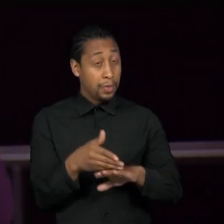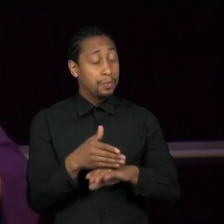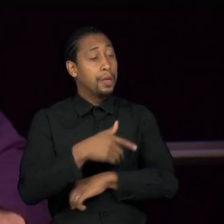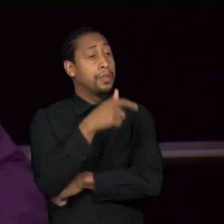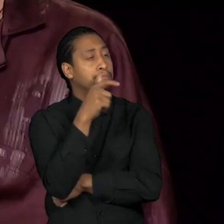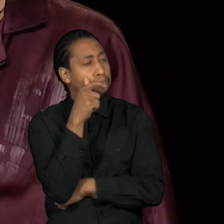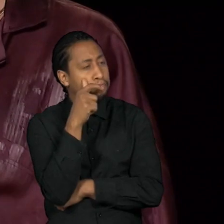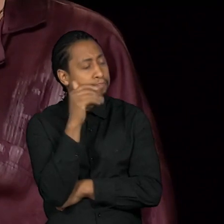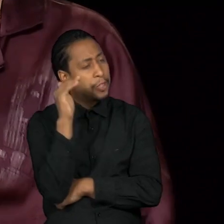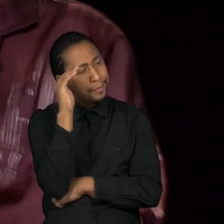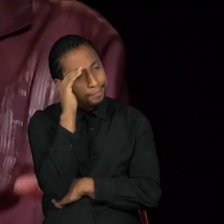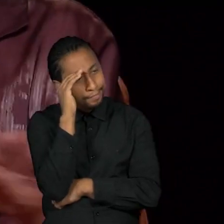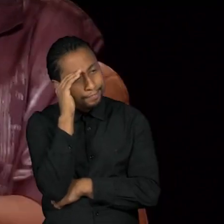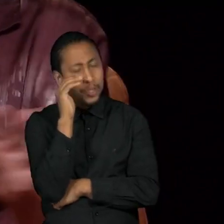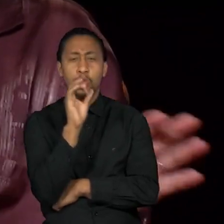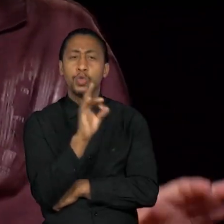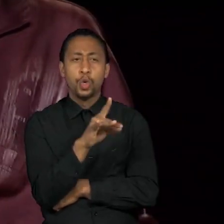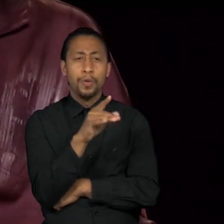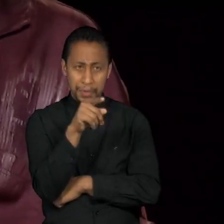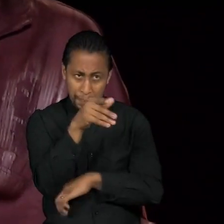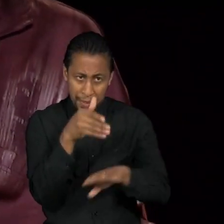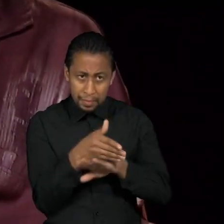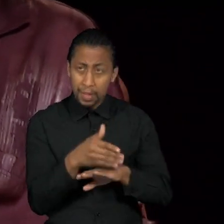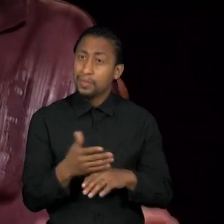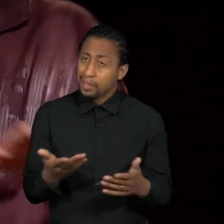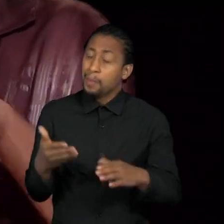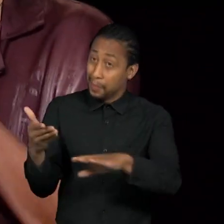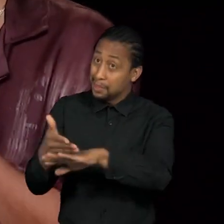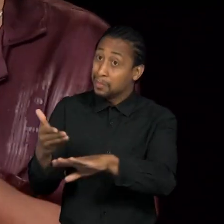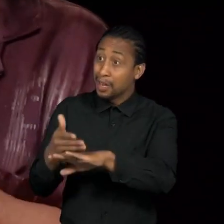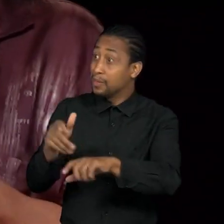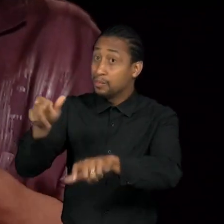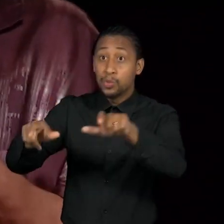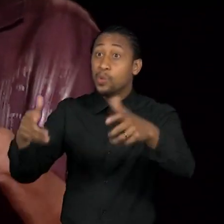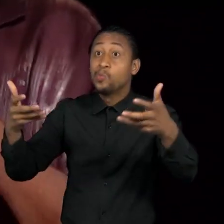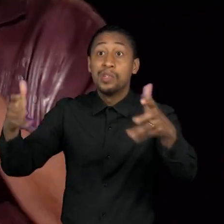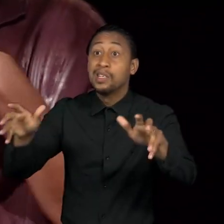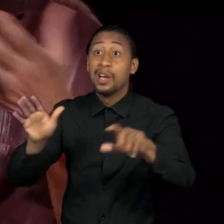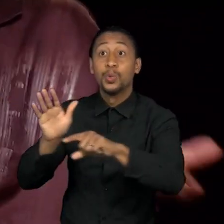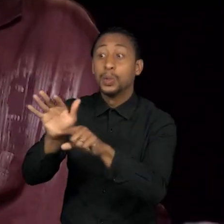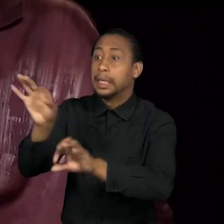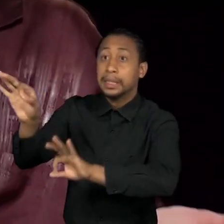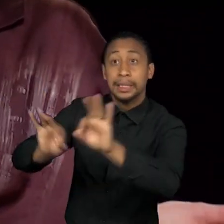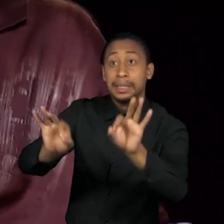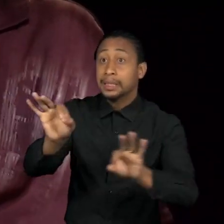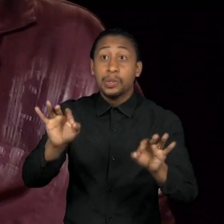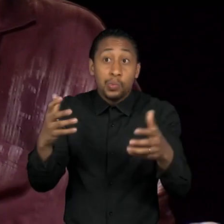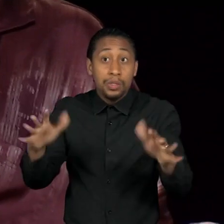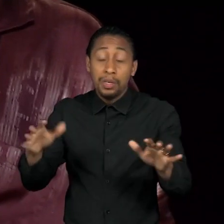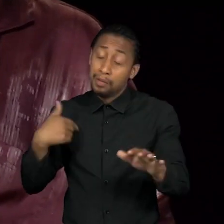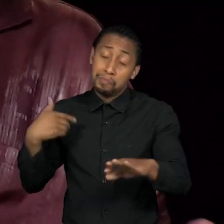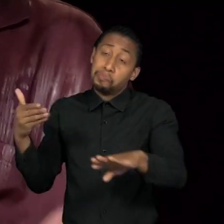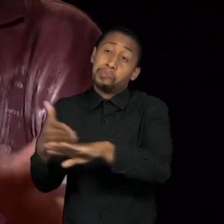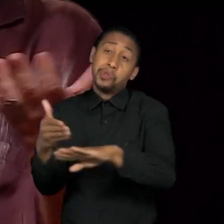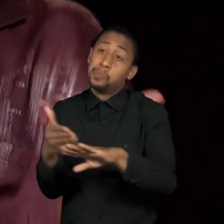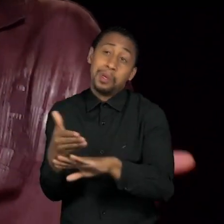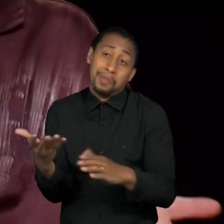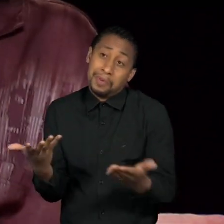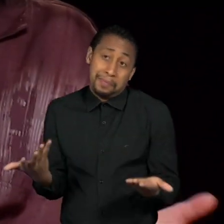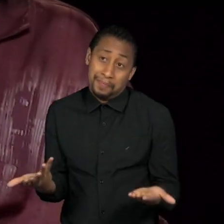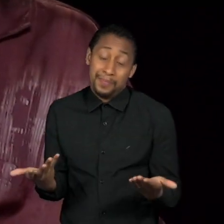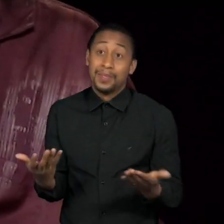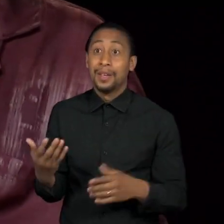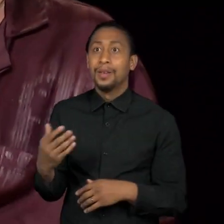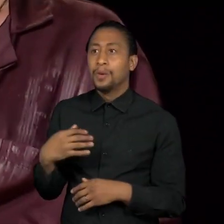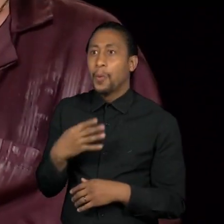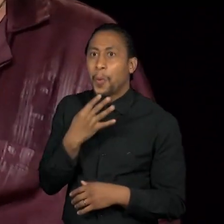participava? Eu participava como produção, ninguém queria fazer produção, então a gente se enfiava ali. E foi ótimo, porque eu aprendi as entranhas,